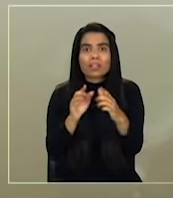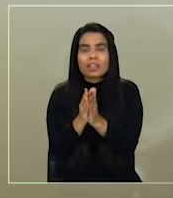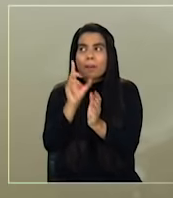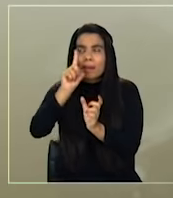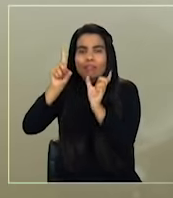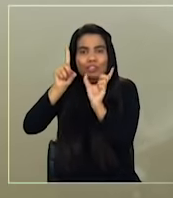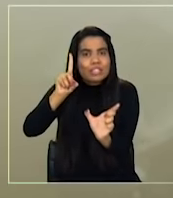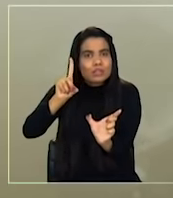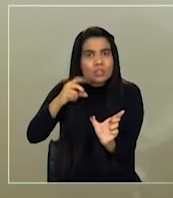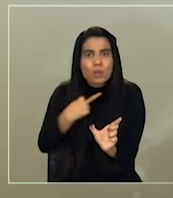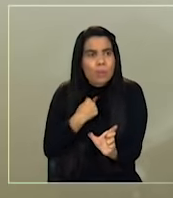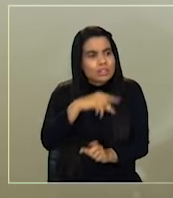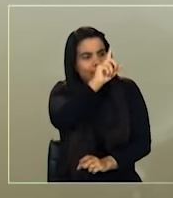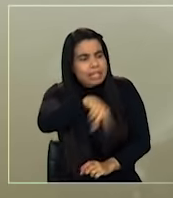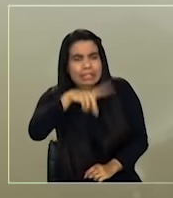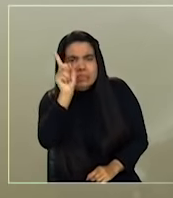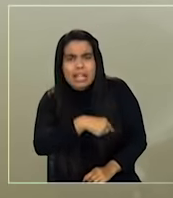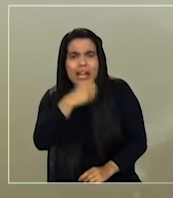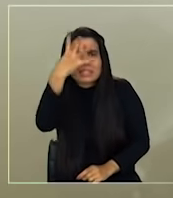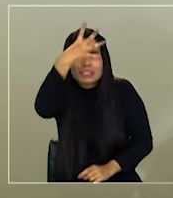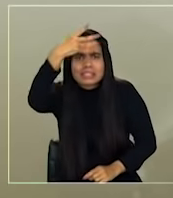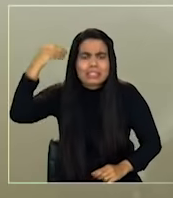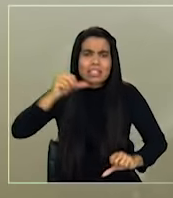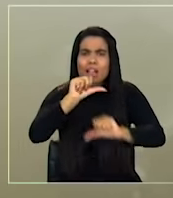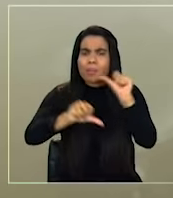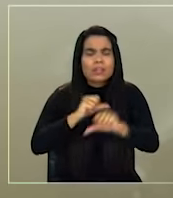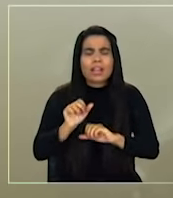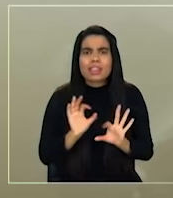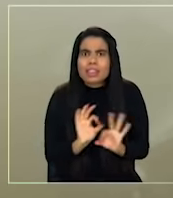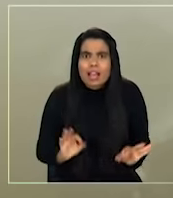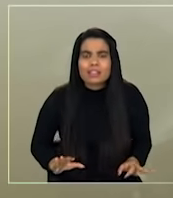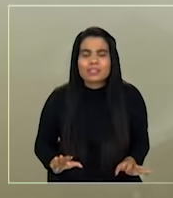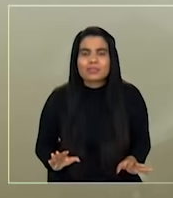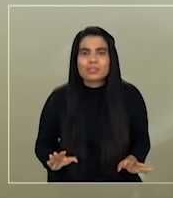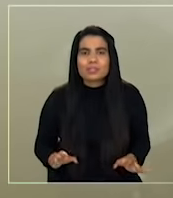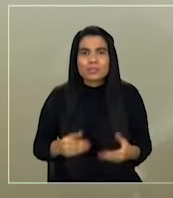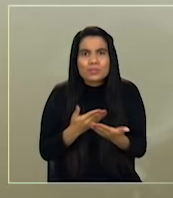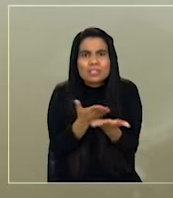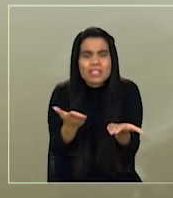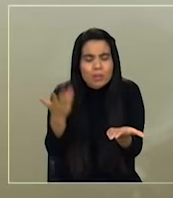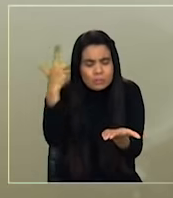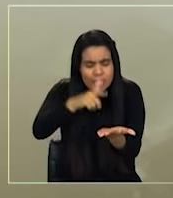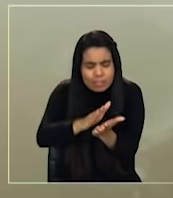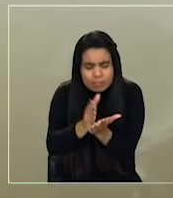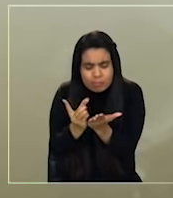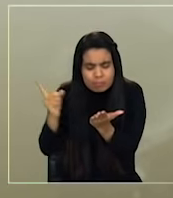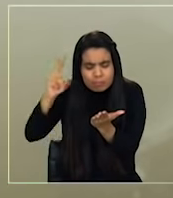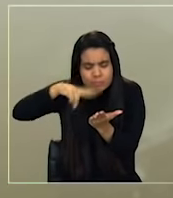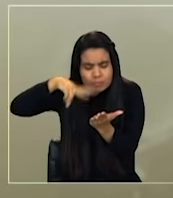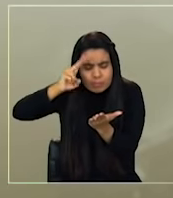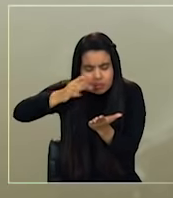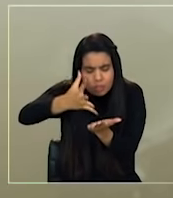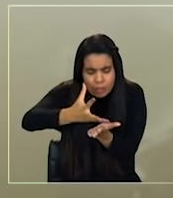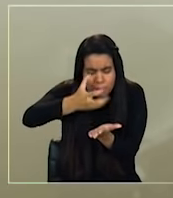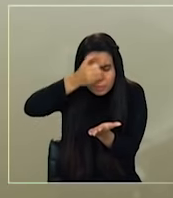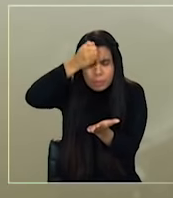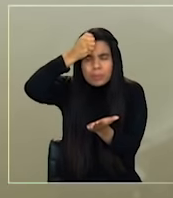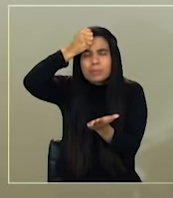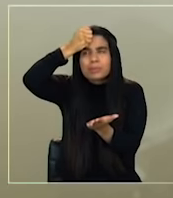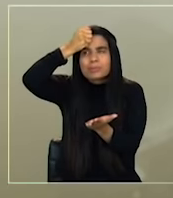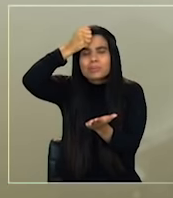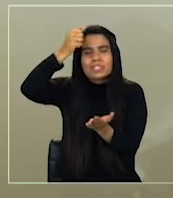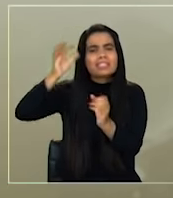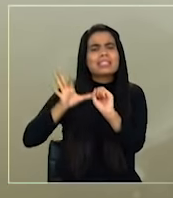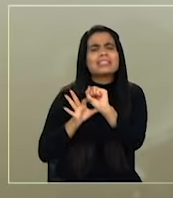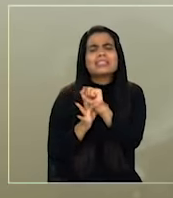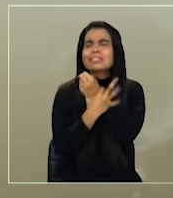cancelada, não importa o quê, quando você guarda essa palavra dentro de você, você tem a segurança que o dinheiro